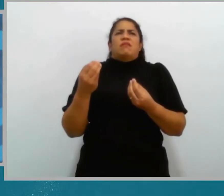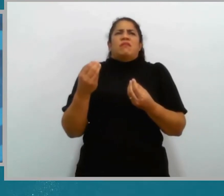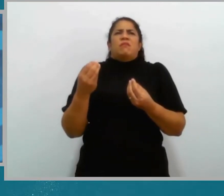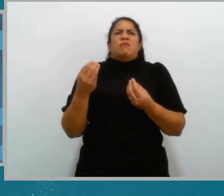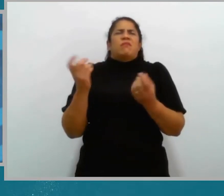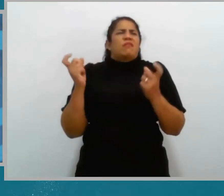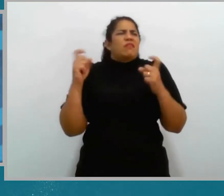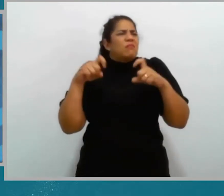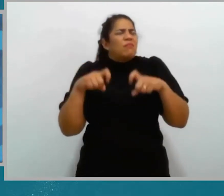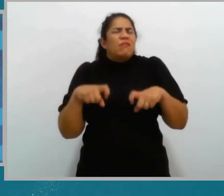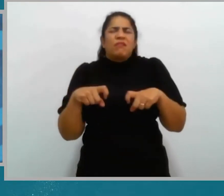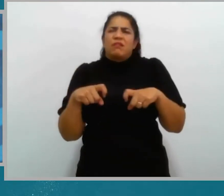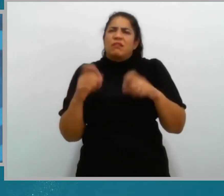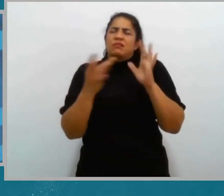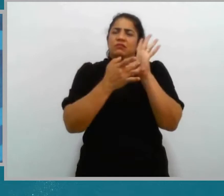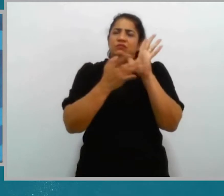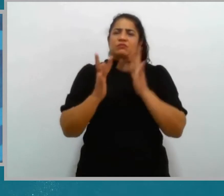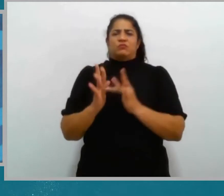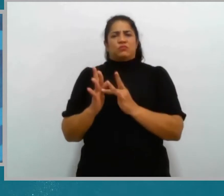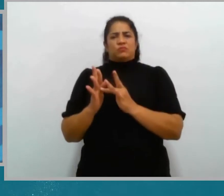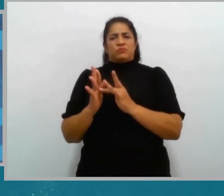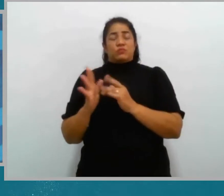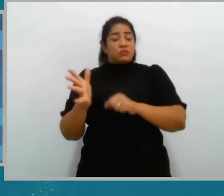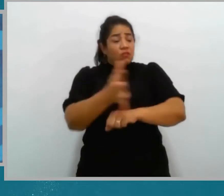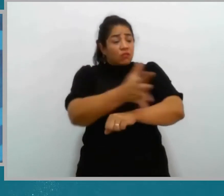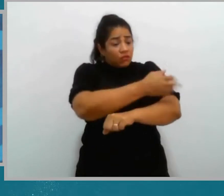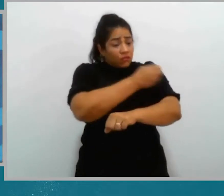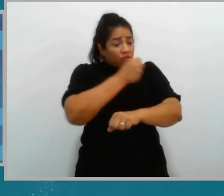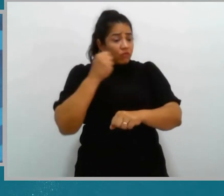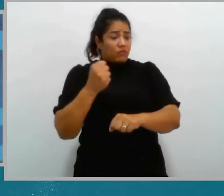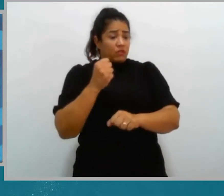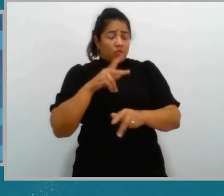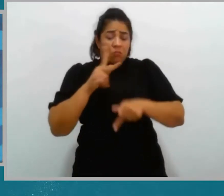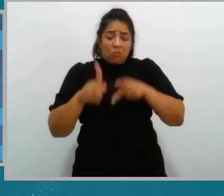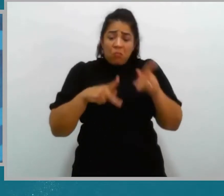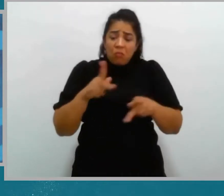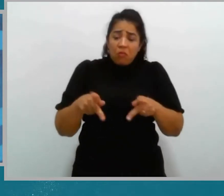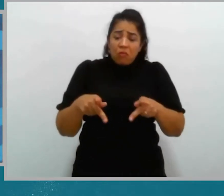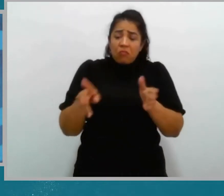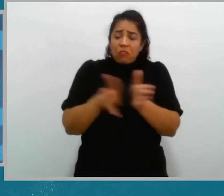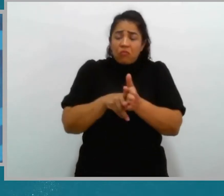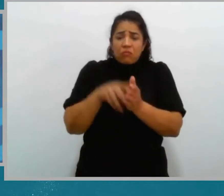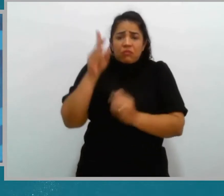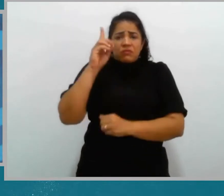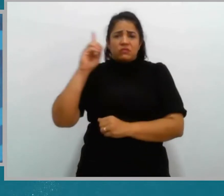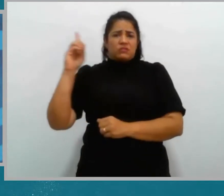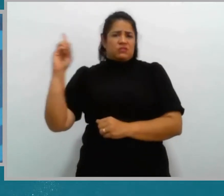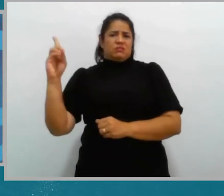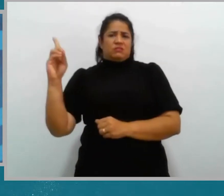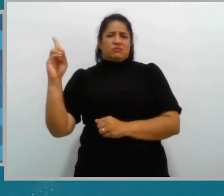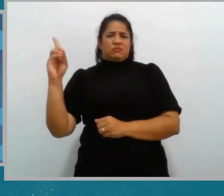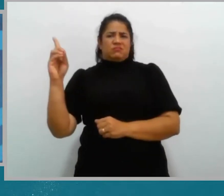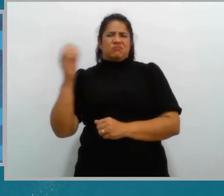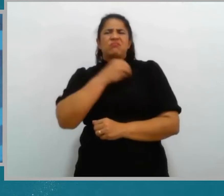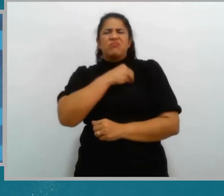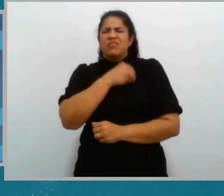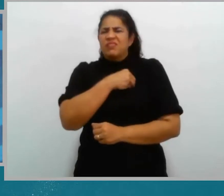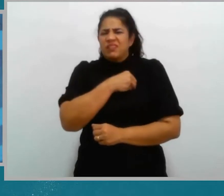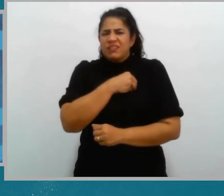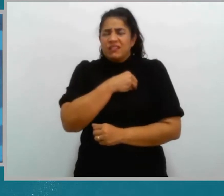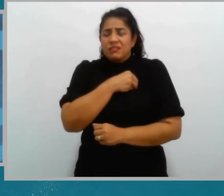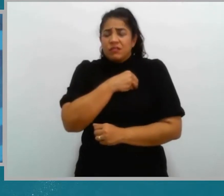Jesus vir salvar o seu povo dos pecados dele? E a sua